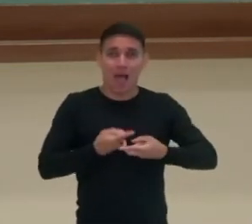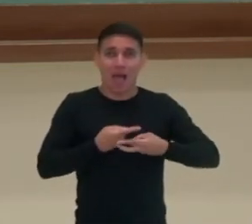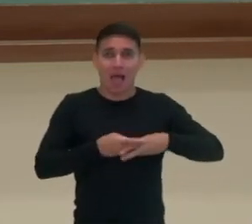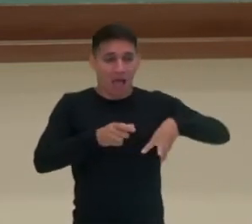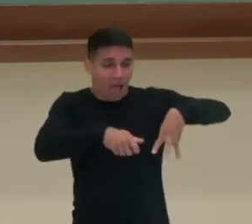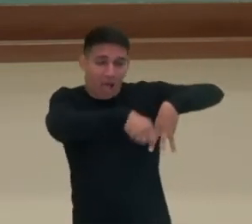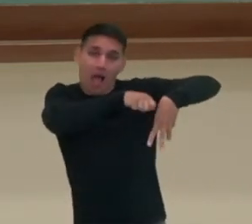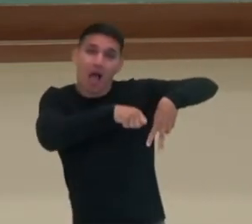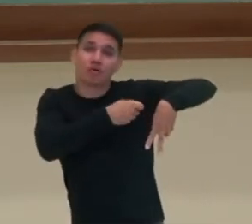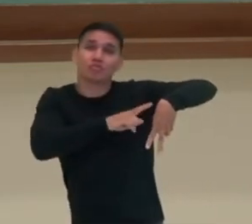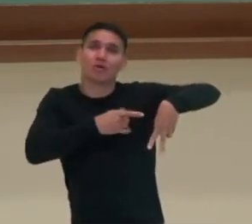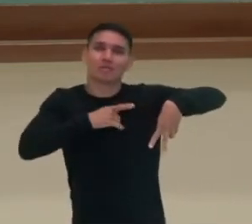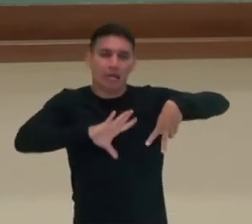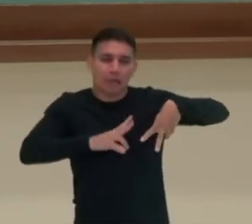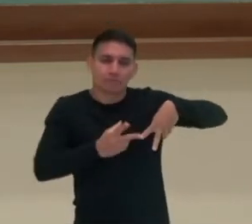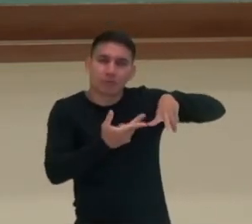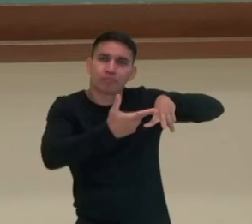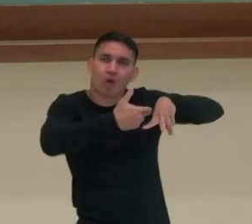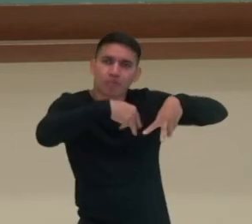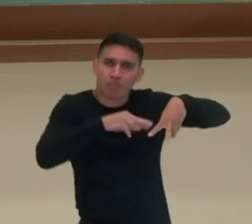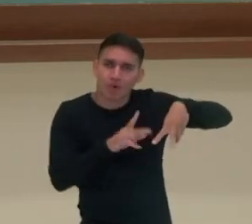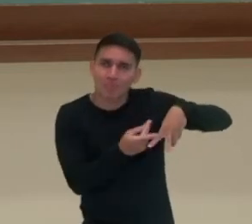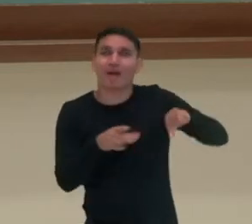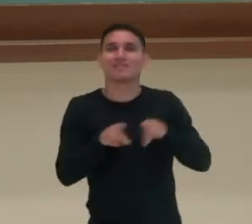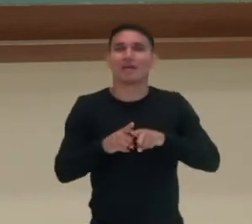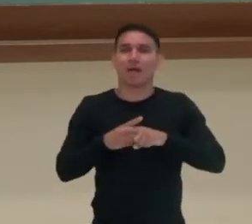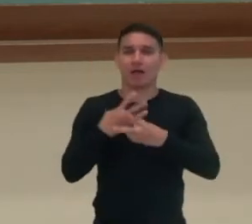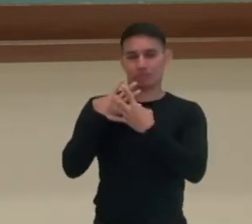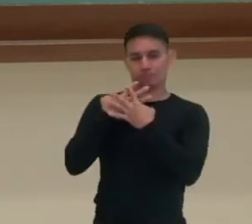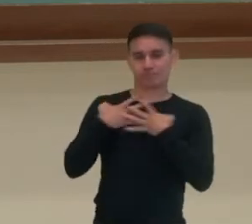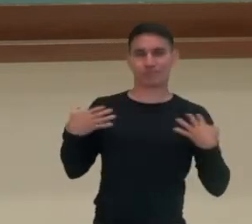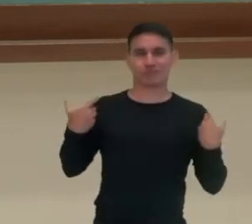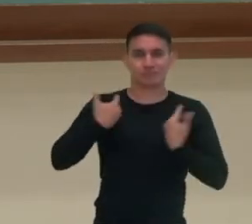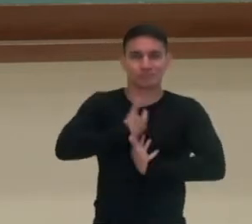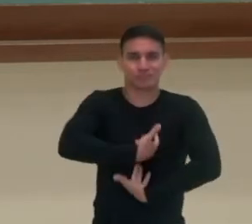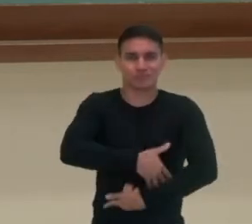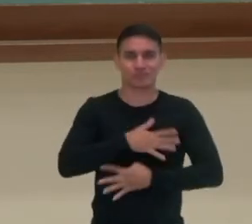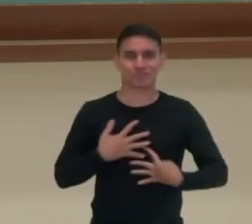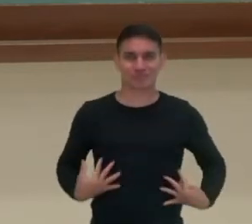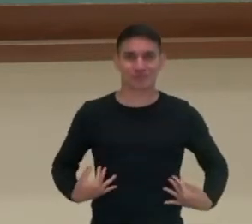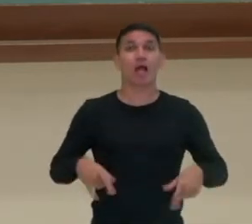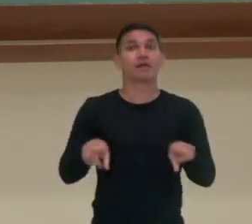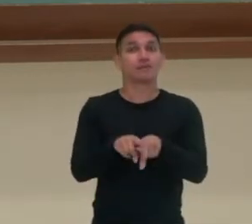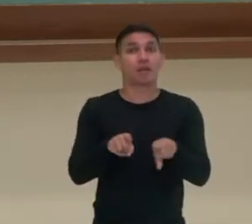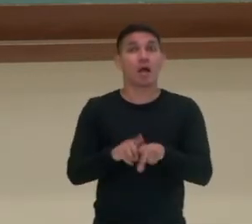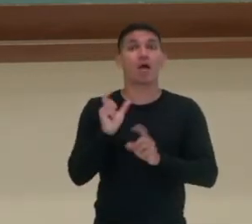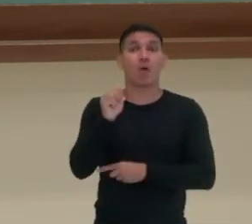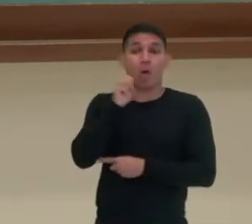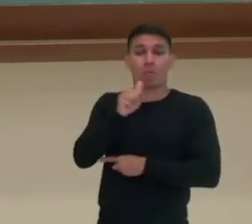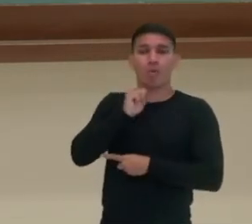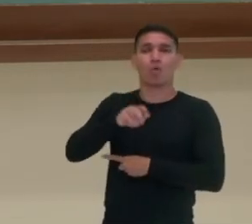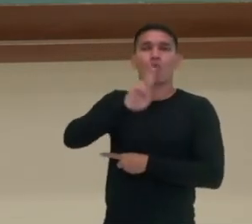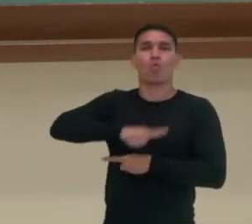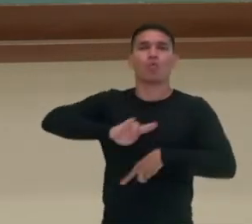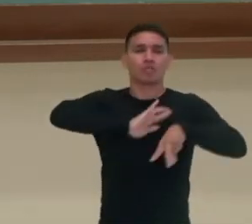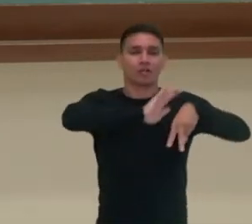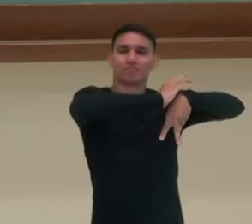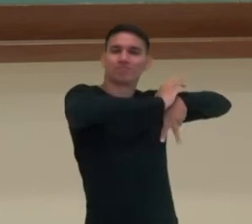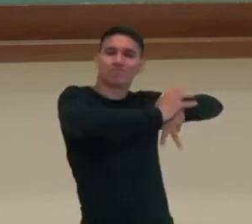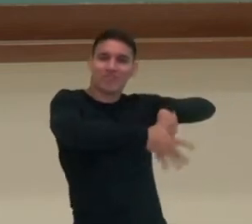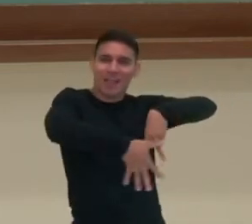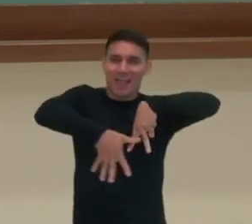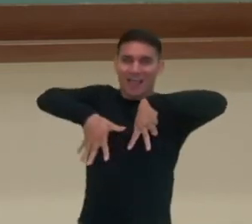camisa xadrez. E as mulheres costumam usar vestidos longos, atribuídos à ideia